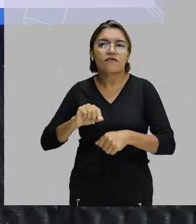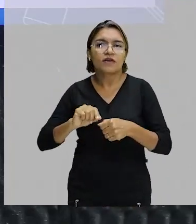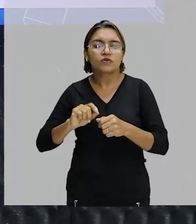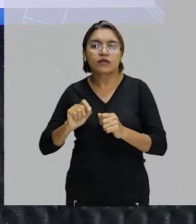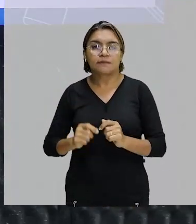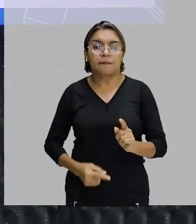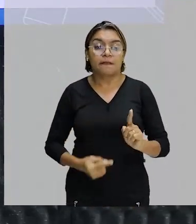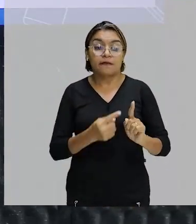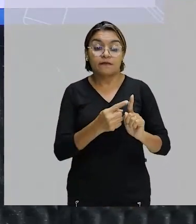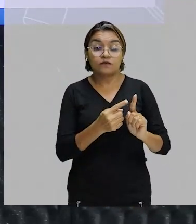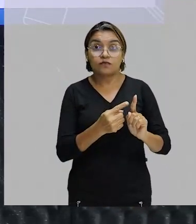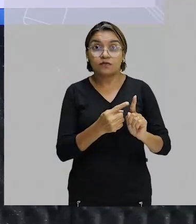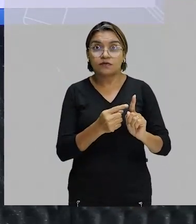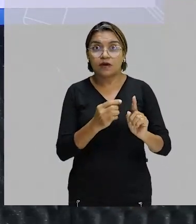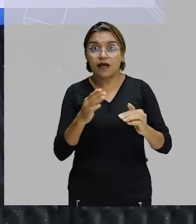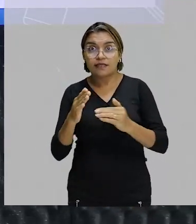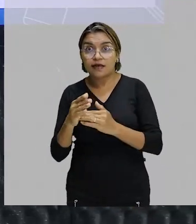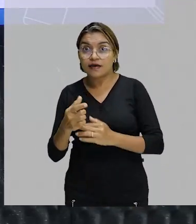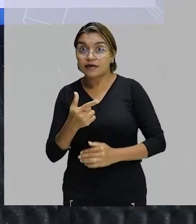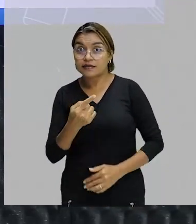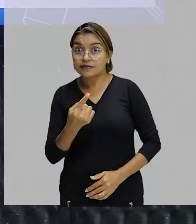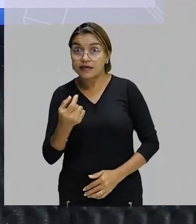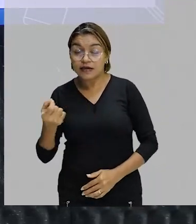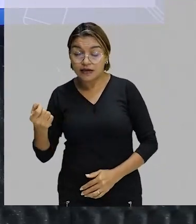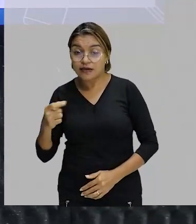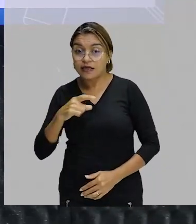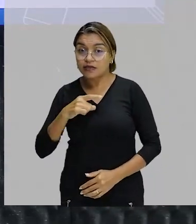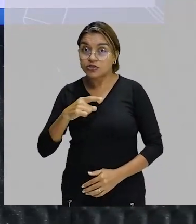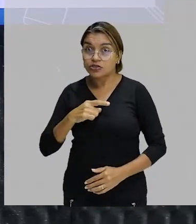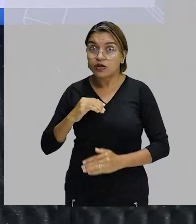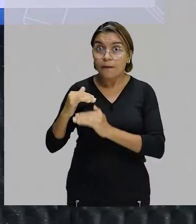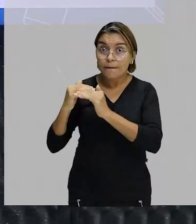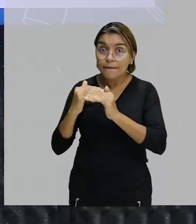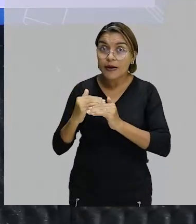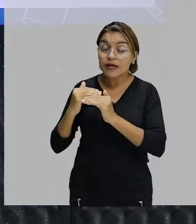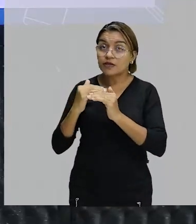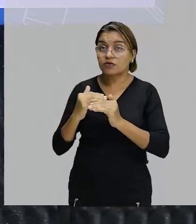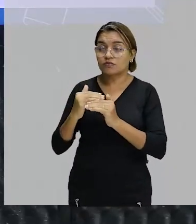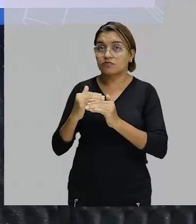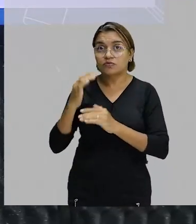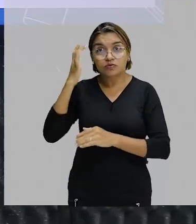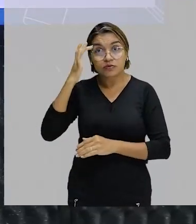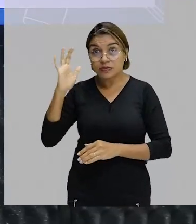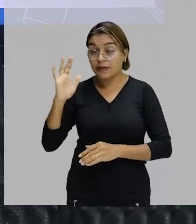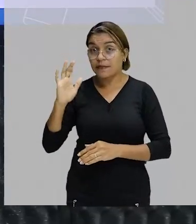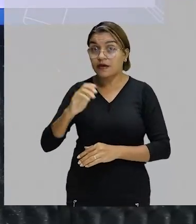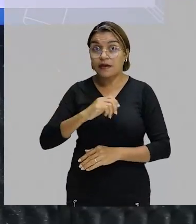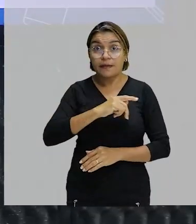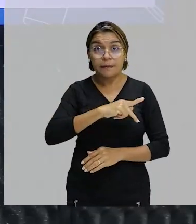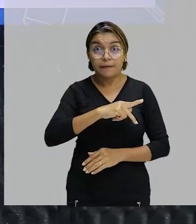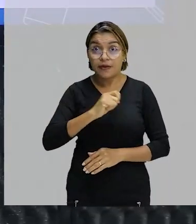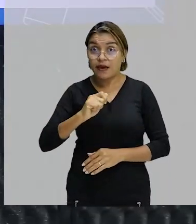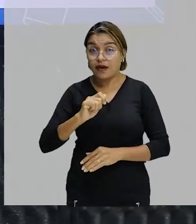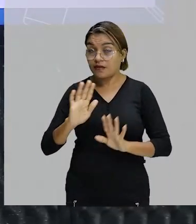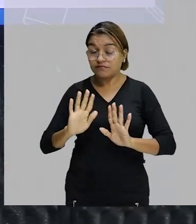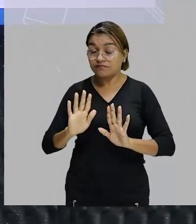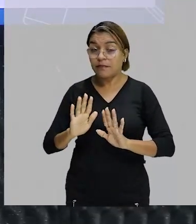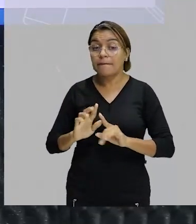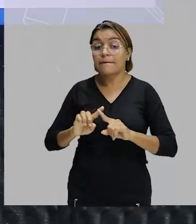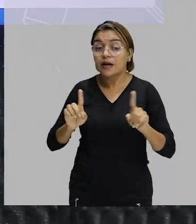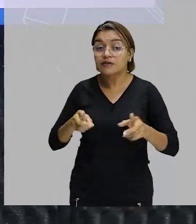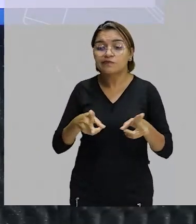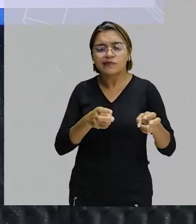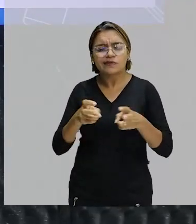os números 1 a 100, isso era justamente, tinha um padrão. Ele ainda não sabia que se tratava de uma progressão aritmética, mas ele percebeu